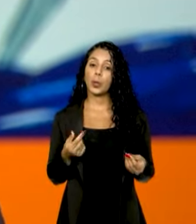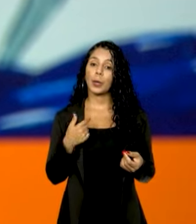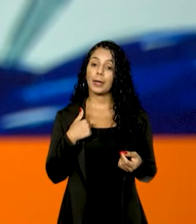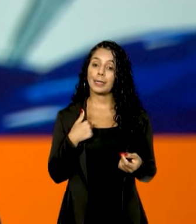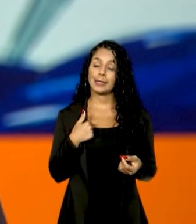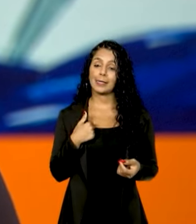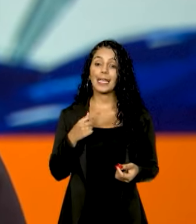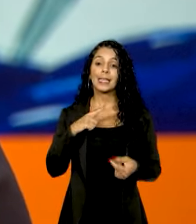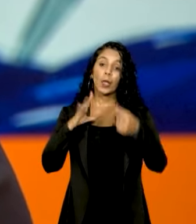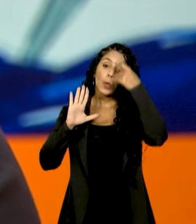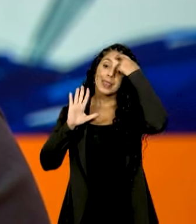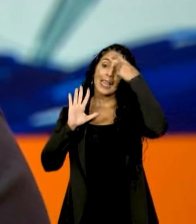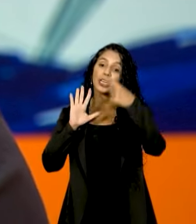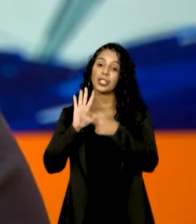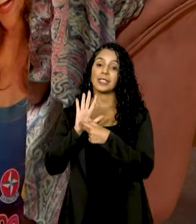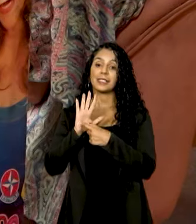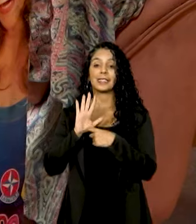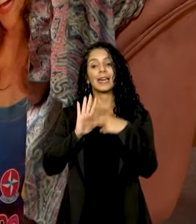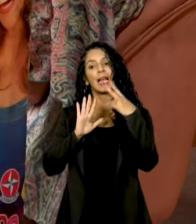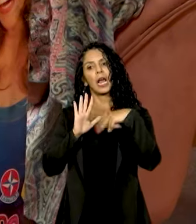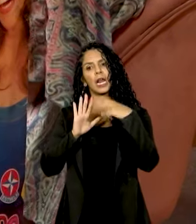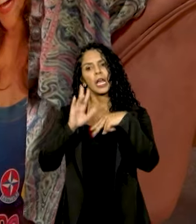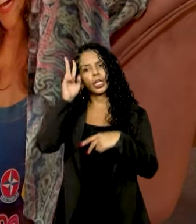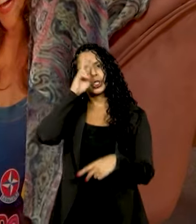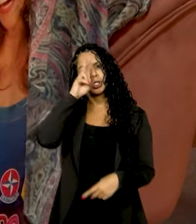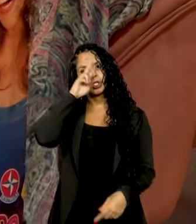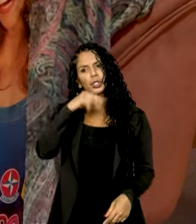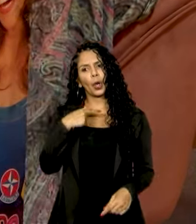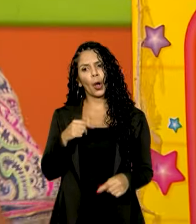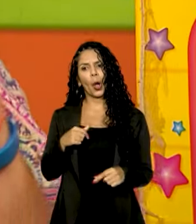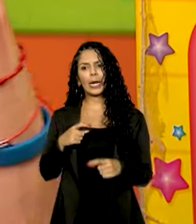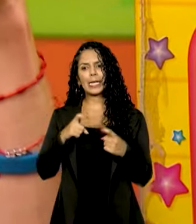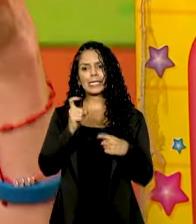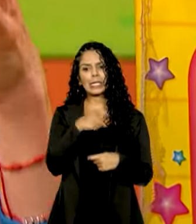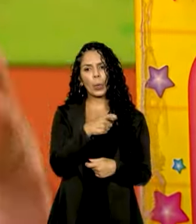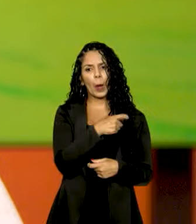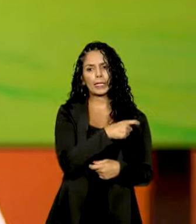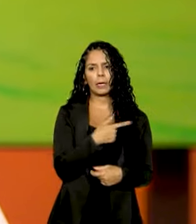uma inteligência artificial para ler histórias infantis. Ah!